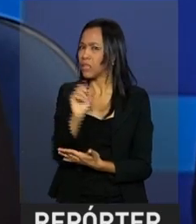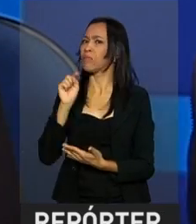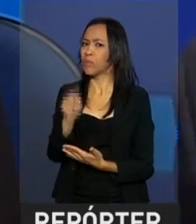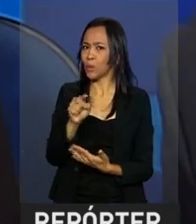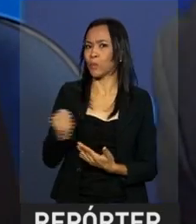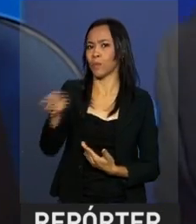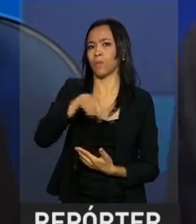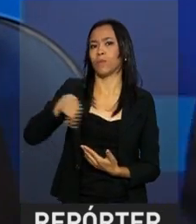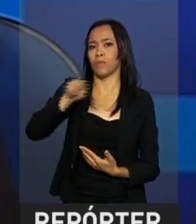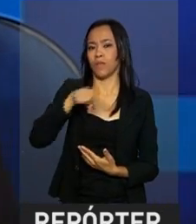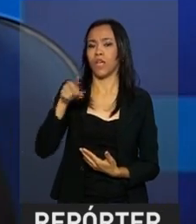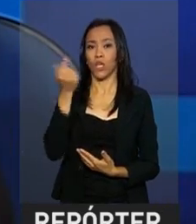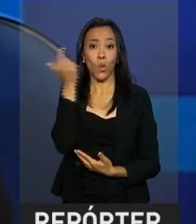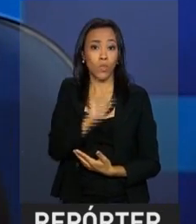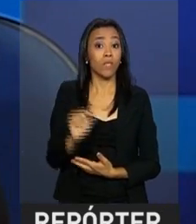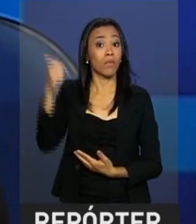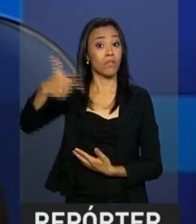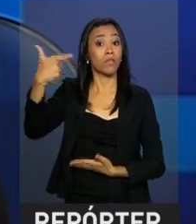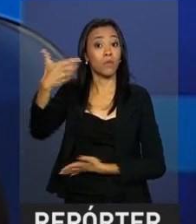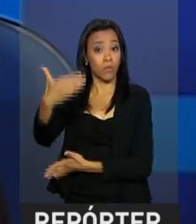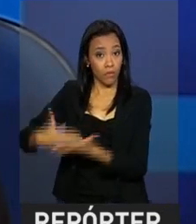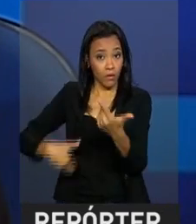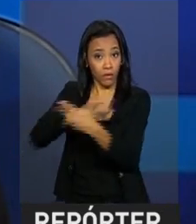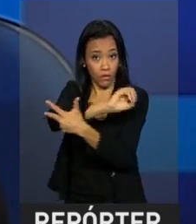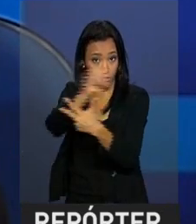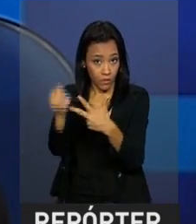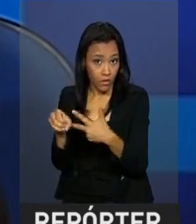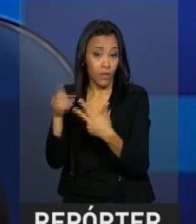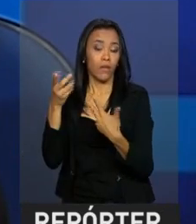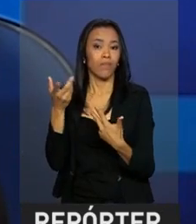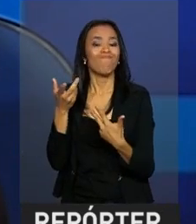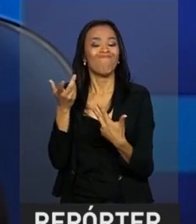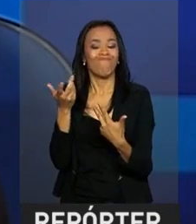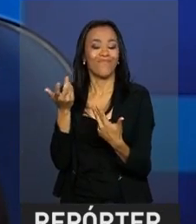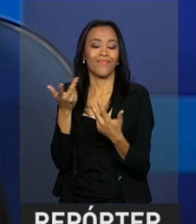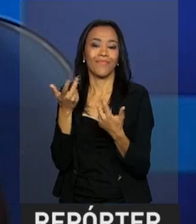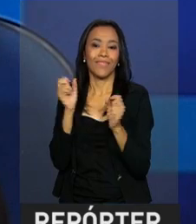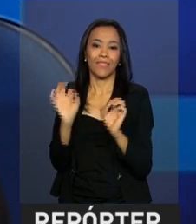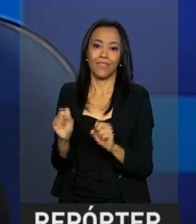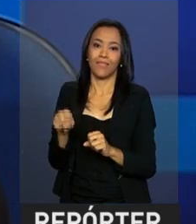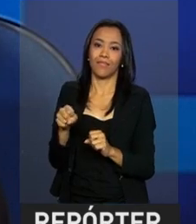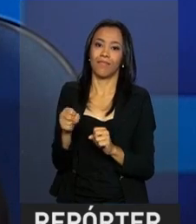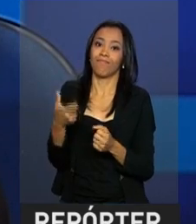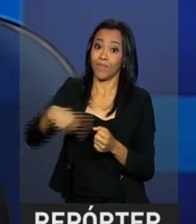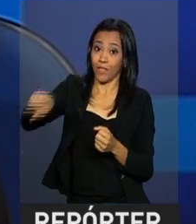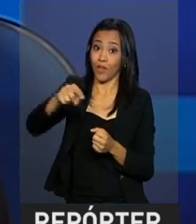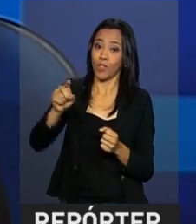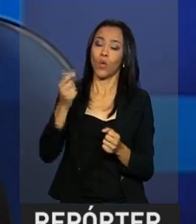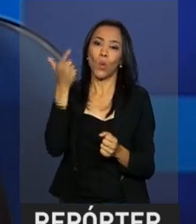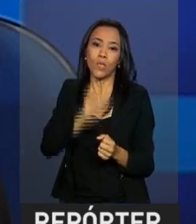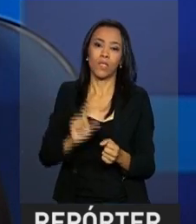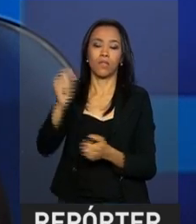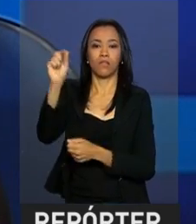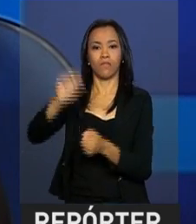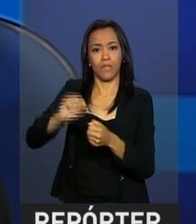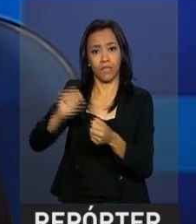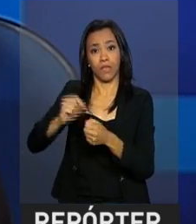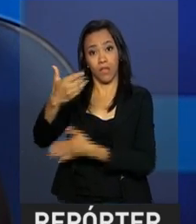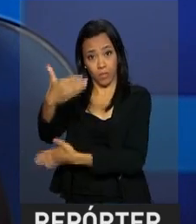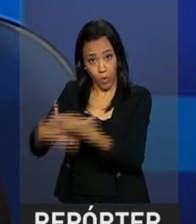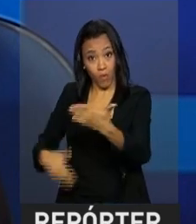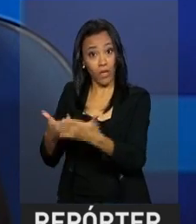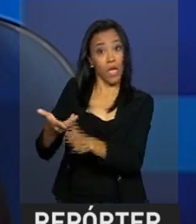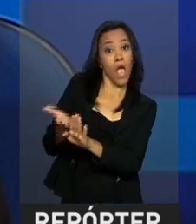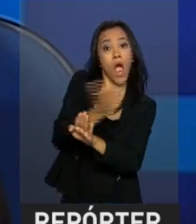que nós conseguimos, nessa segunda aplicação, atender a demanda de todos aqueles que foram impedidos